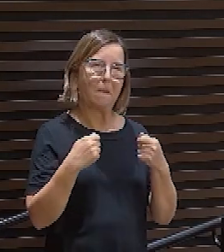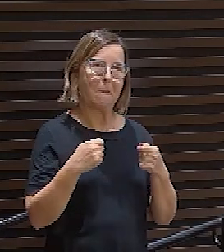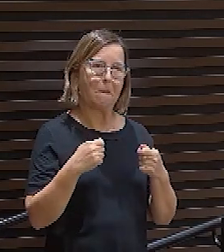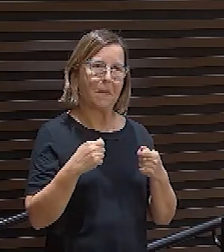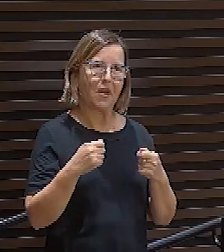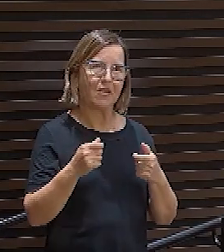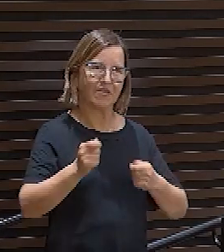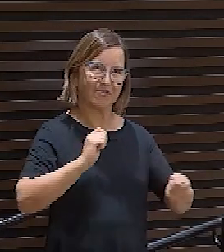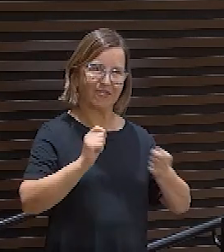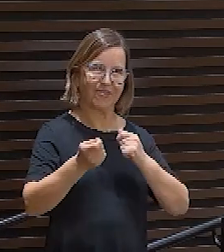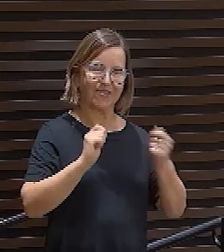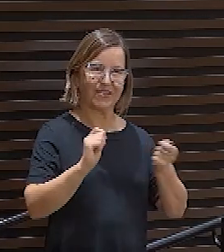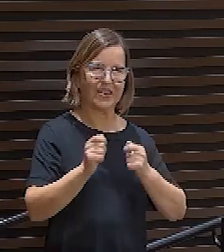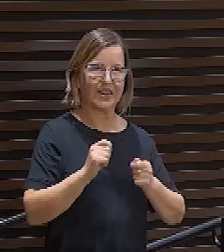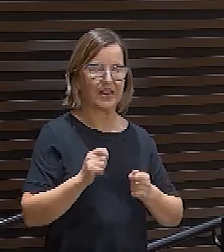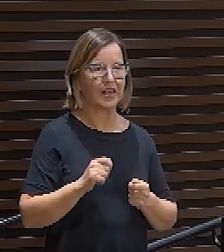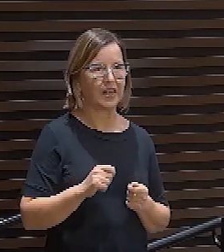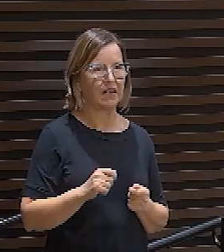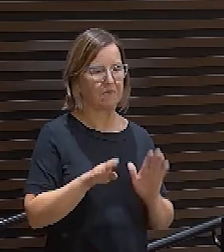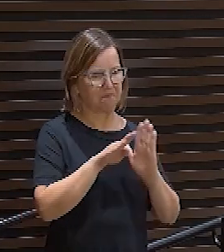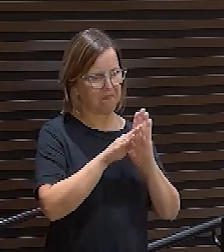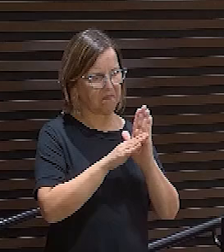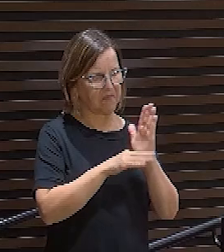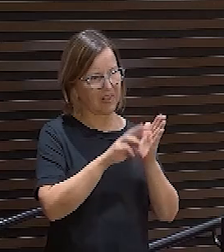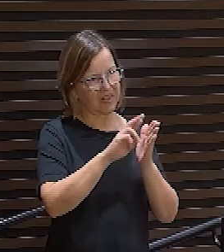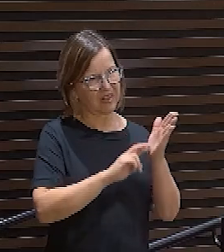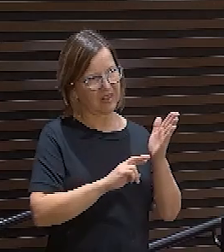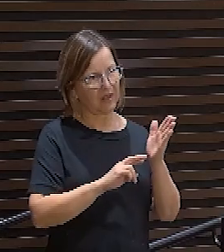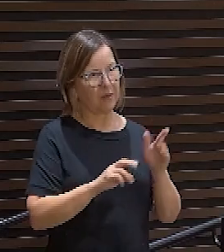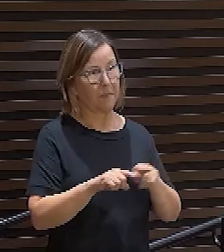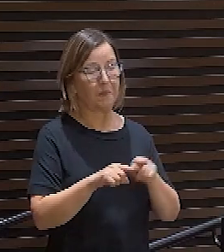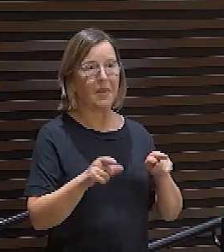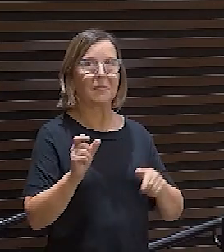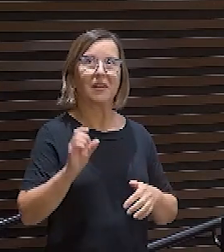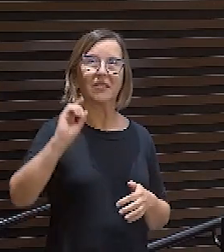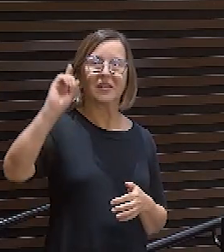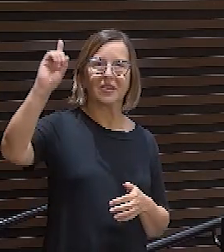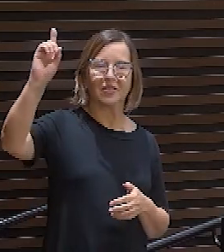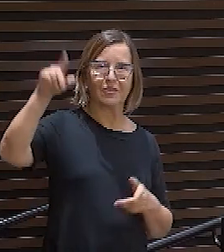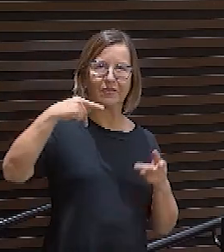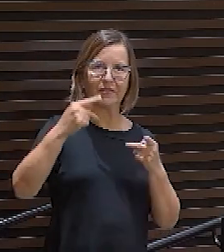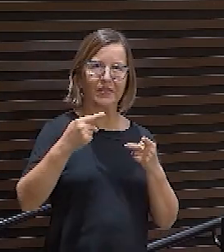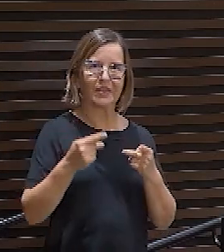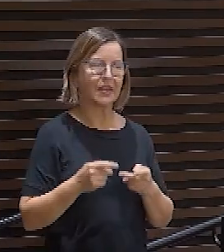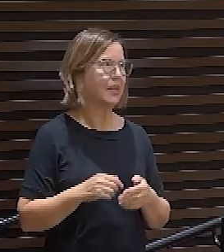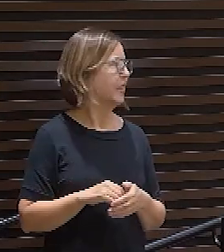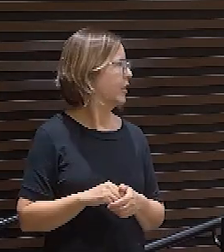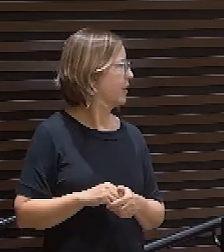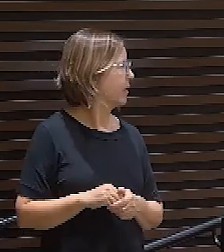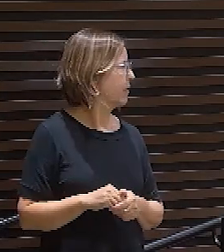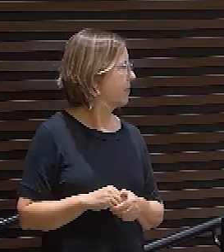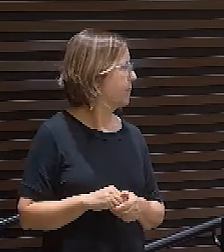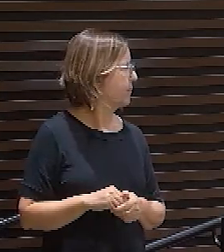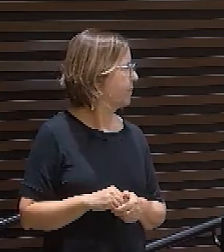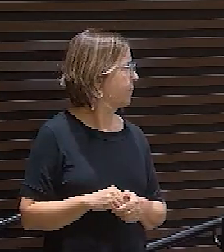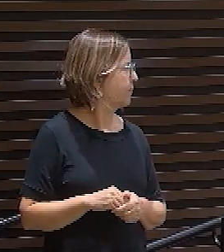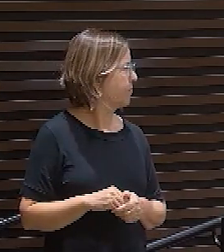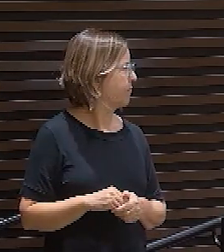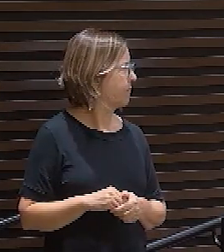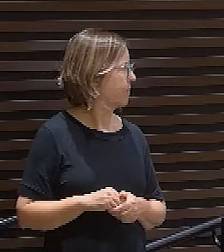regras, mas quando a gente abre Gálatas 5 e a palavra fala do fruto do Espírito, amor, longanimidade,